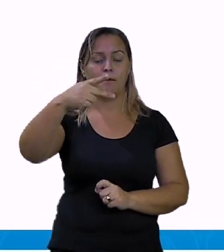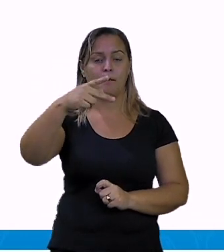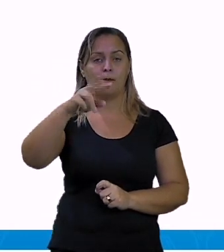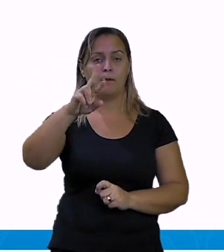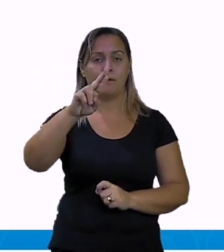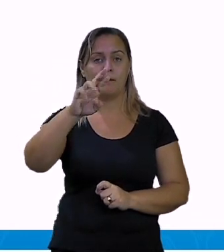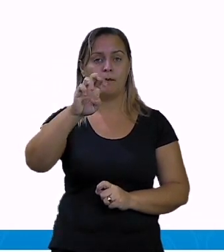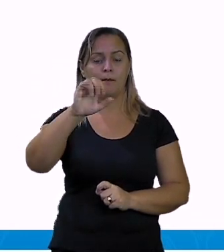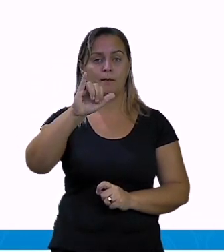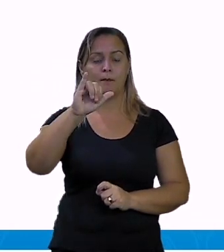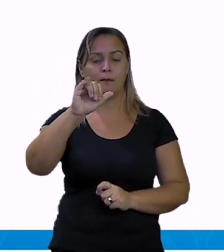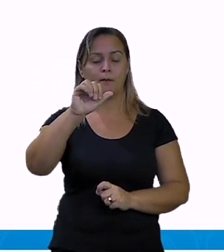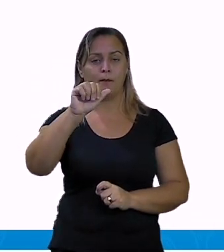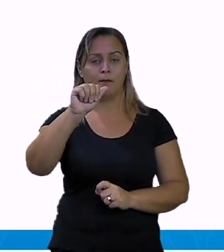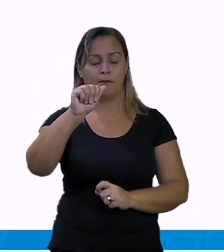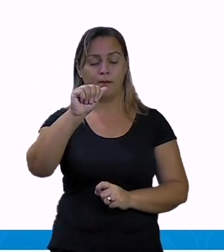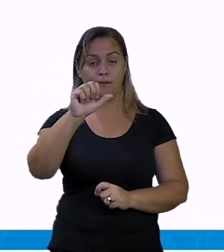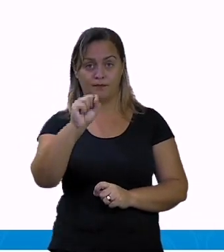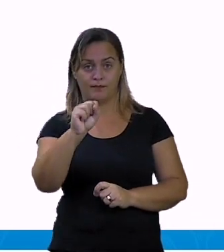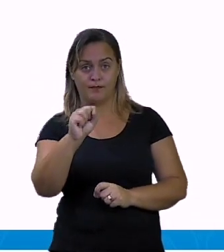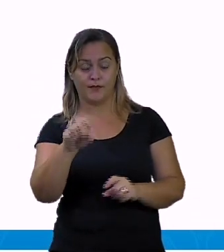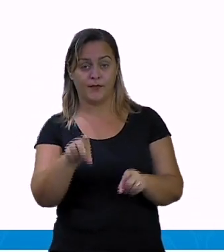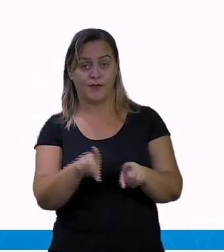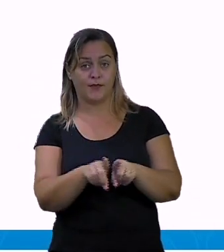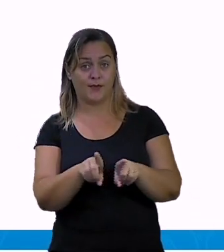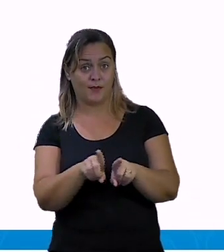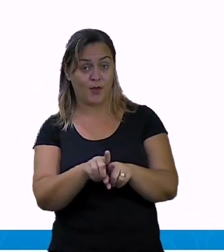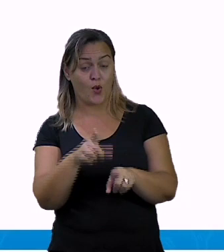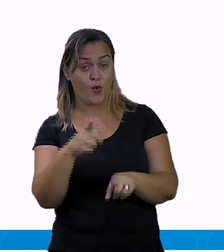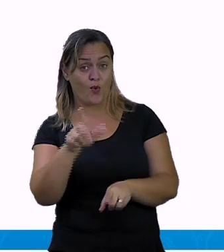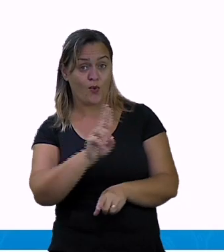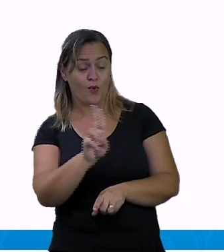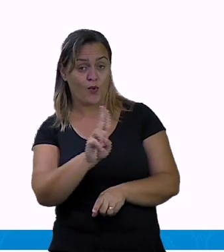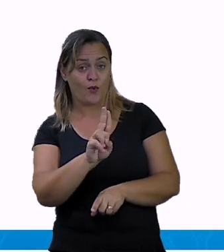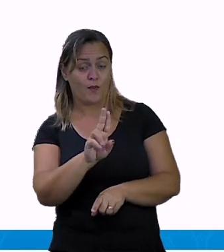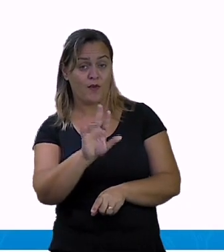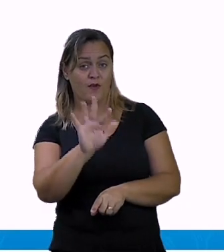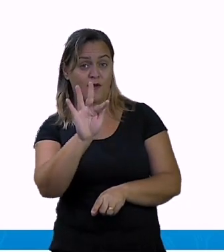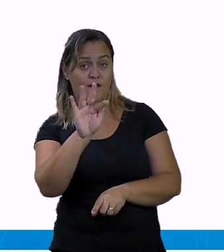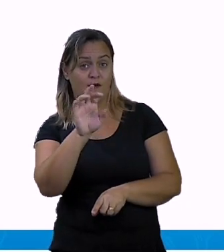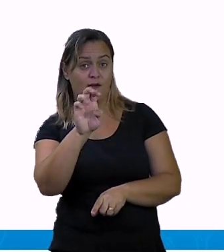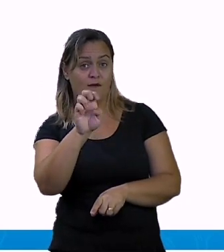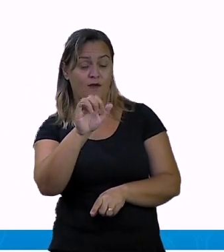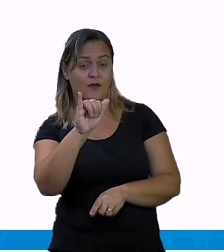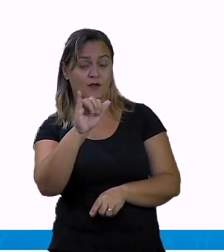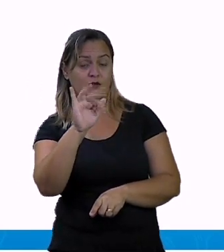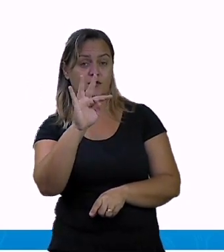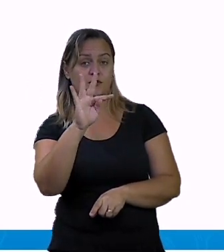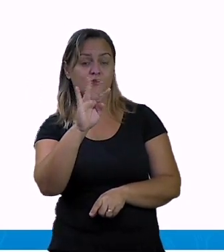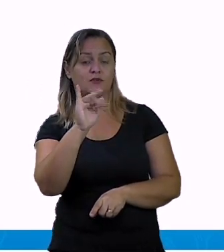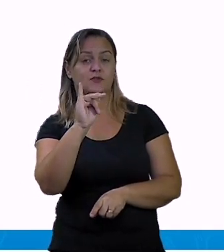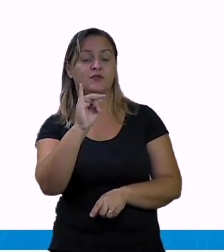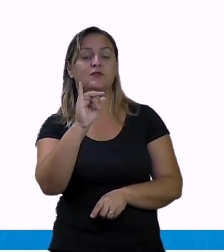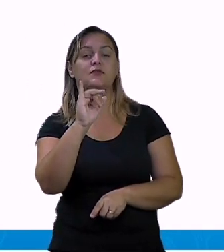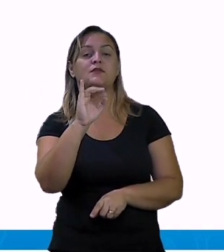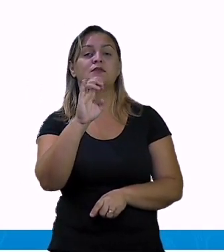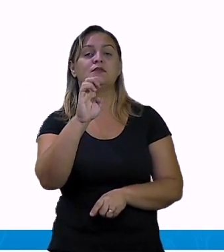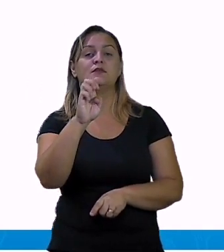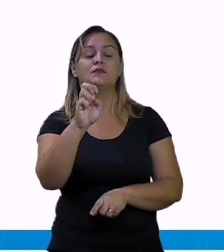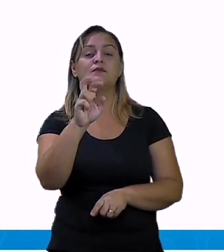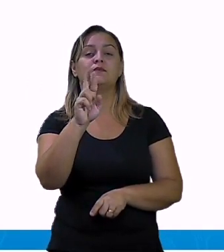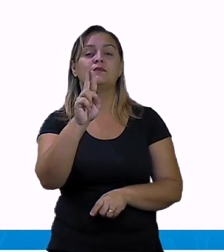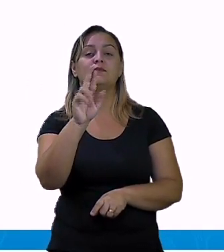feiticeira isso é coisa de trouxa professora são peixes-bruxa a gente dá esse